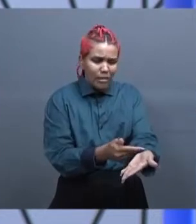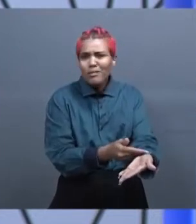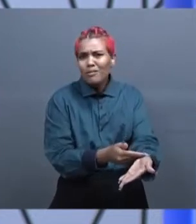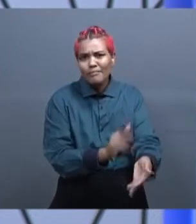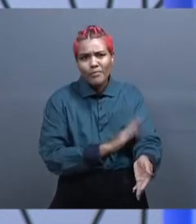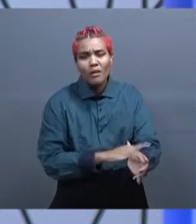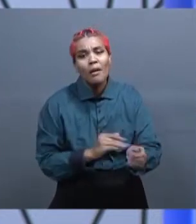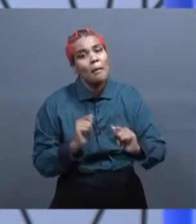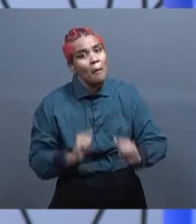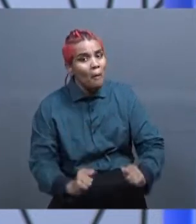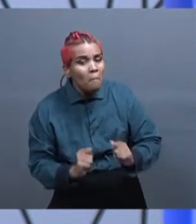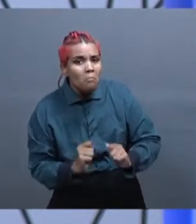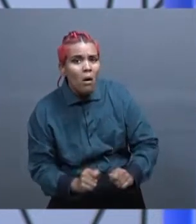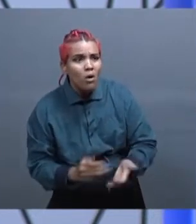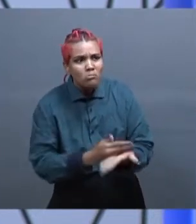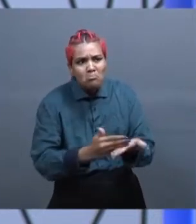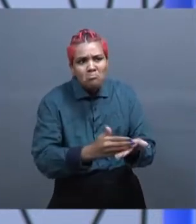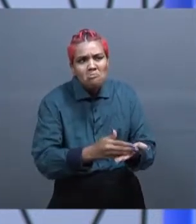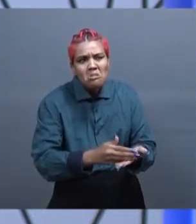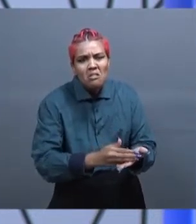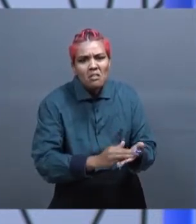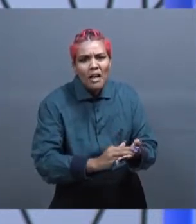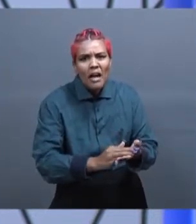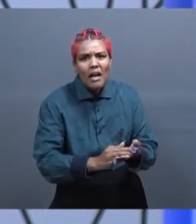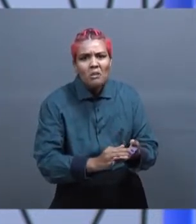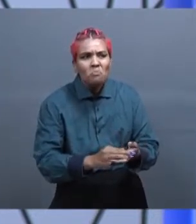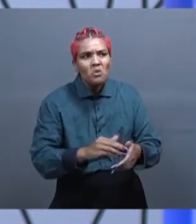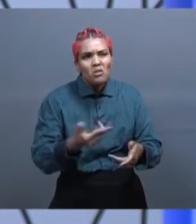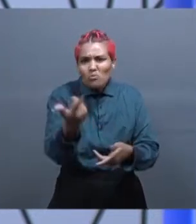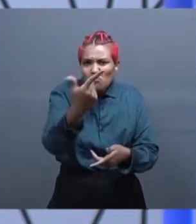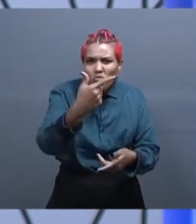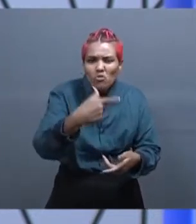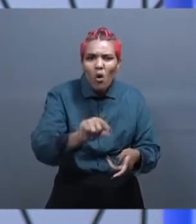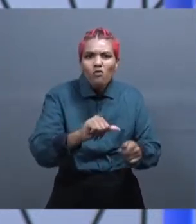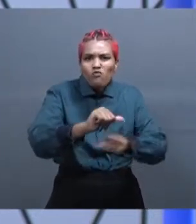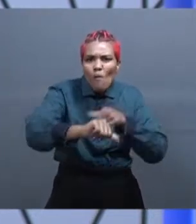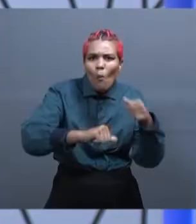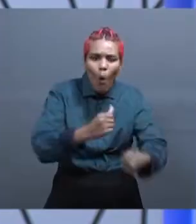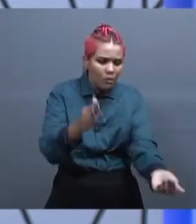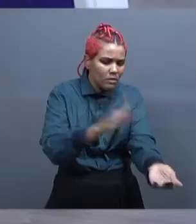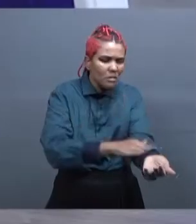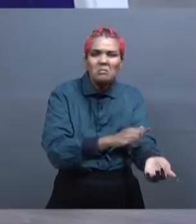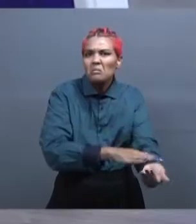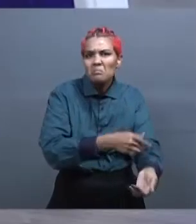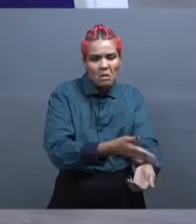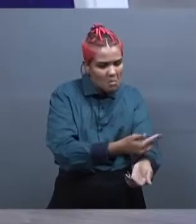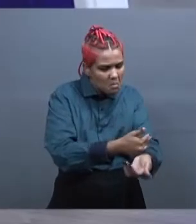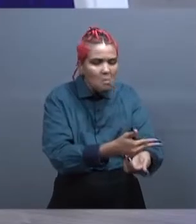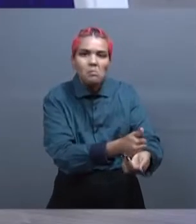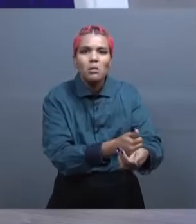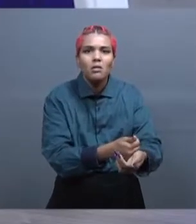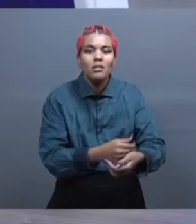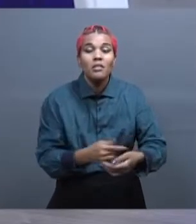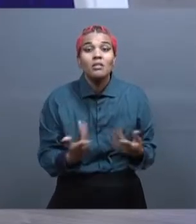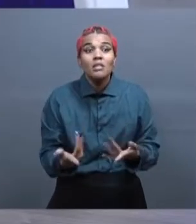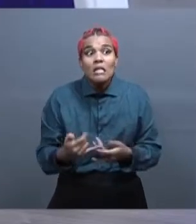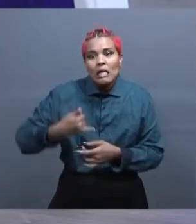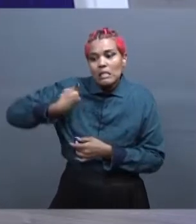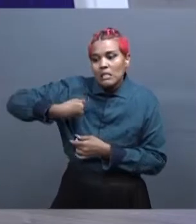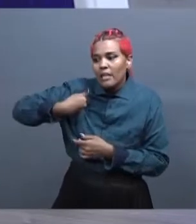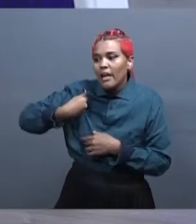como também você pode partir pra isso e fazer outra por cima renovada uma repaginada na situação ea idade para fazer uma tatuagem